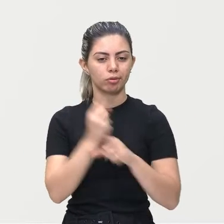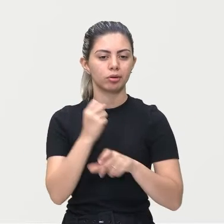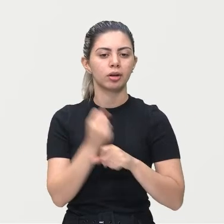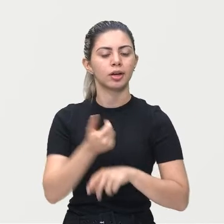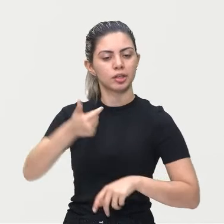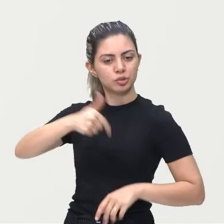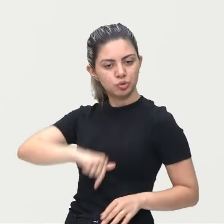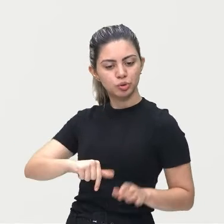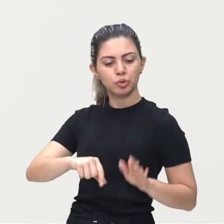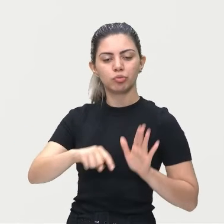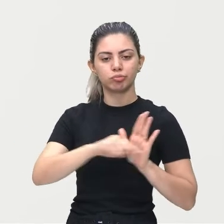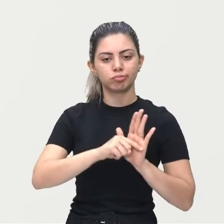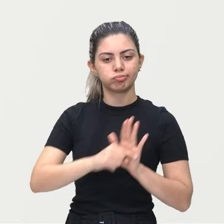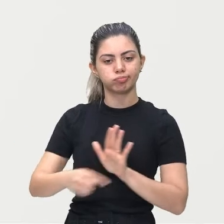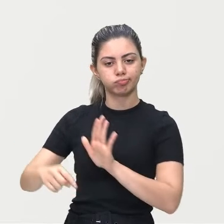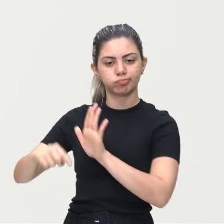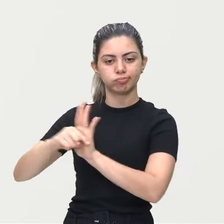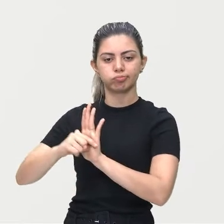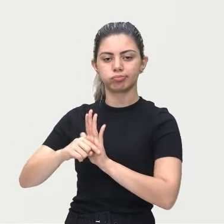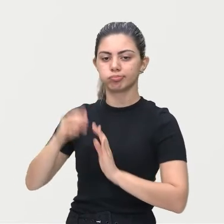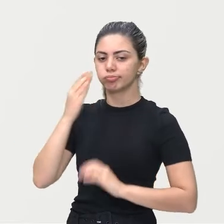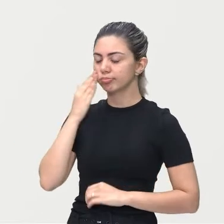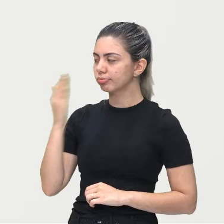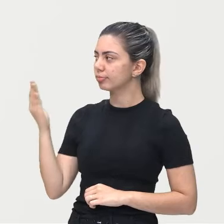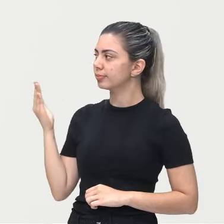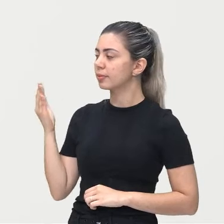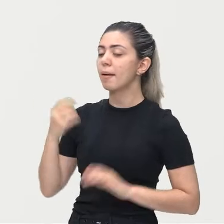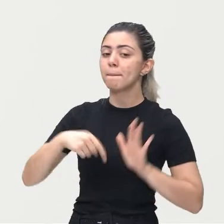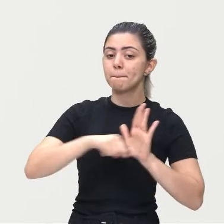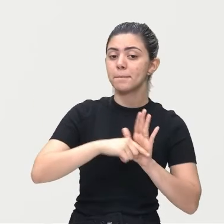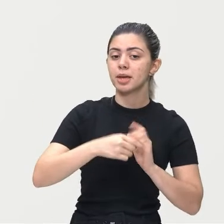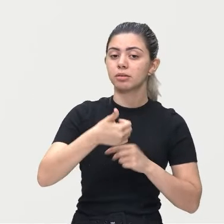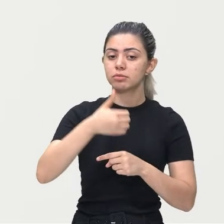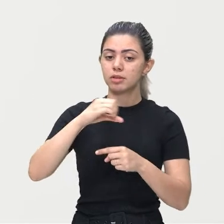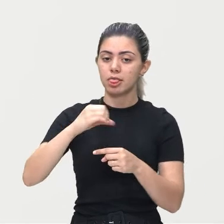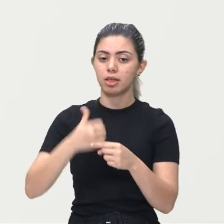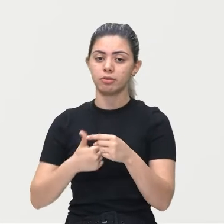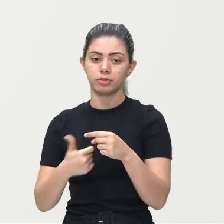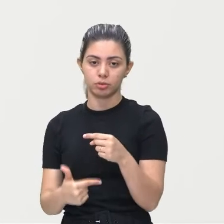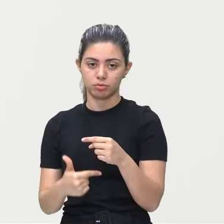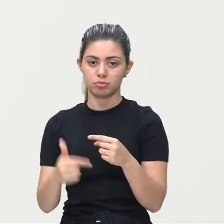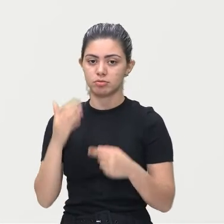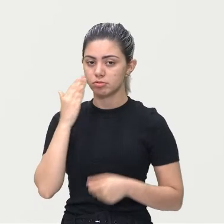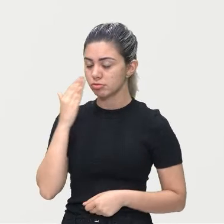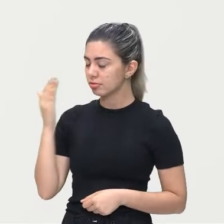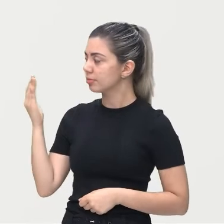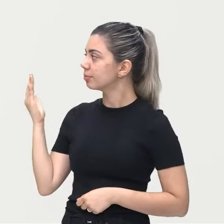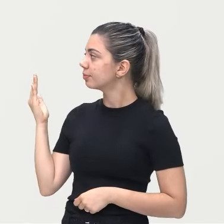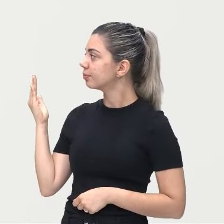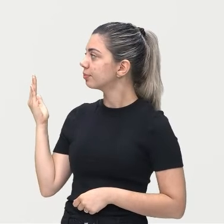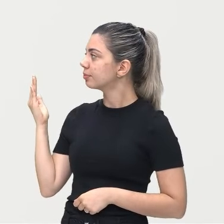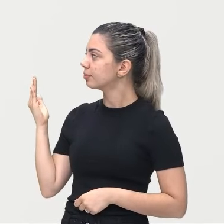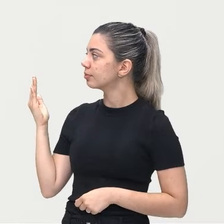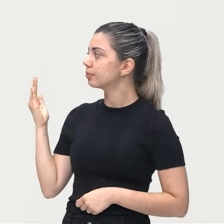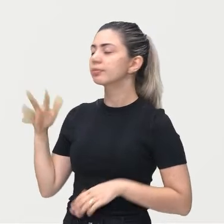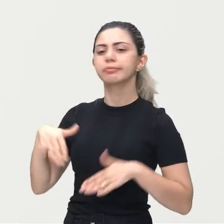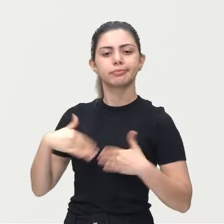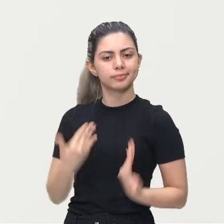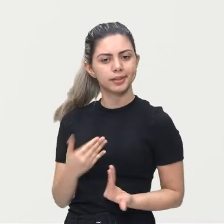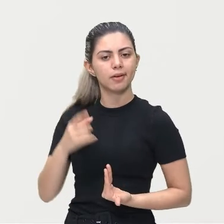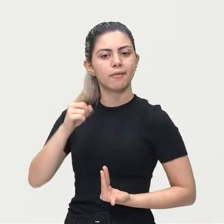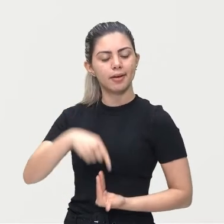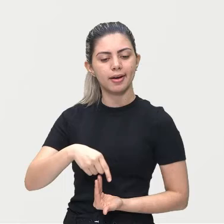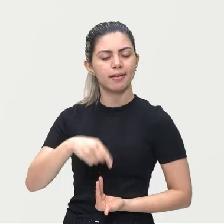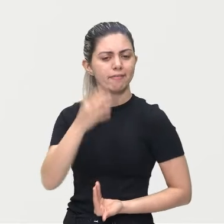mesmo sinal. Portanto, chegando a menos 19, 12 avos. Então, é dessa forma